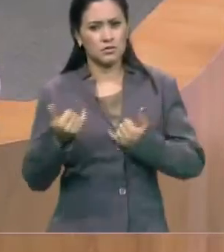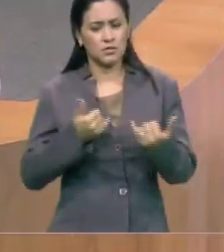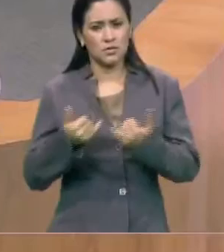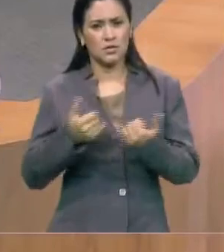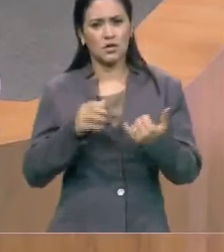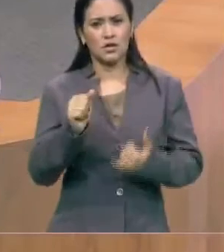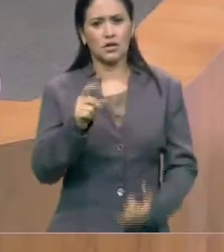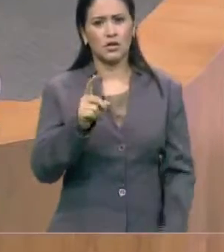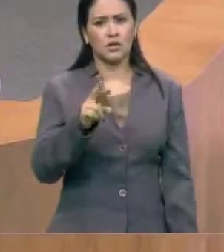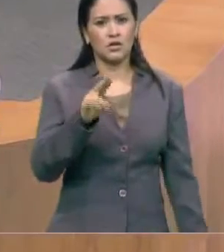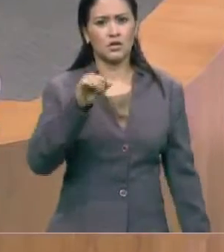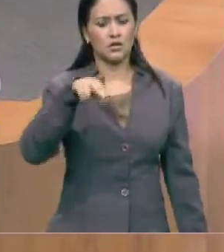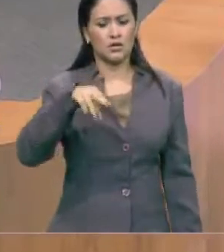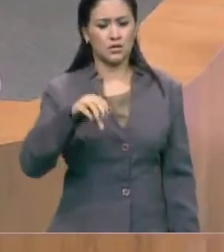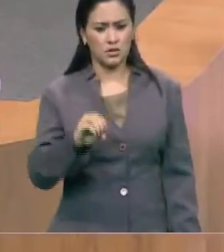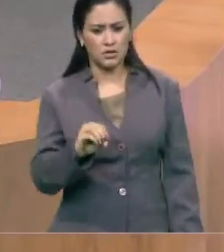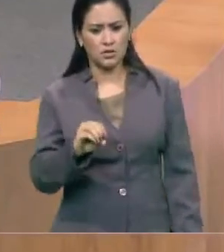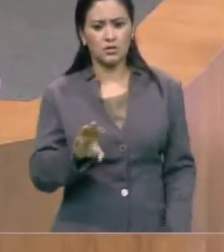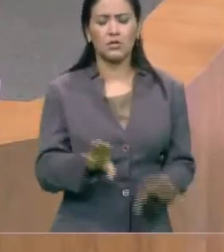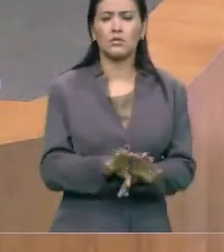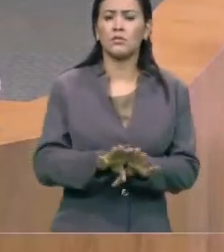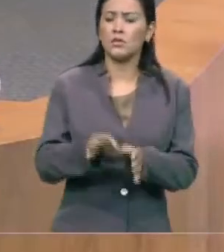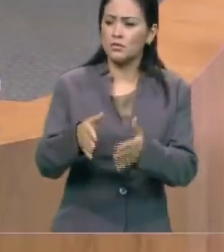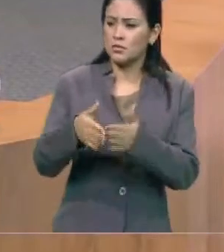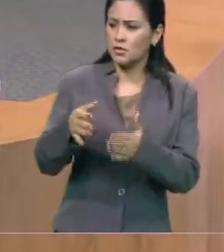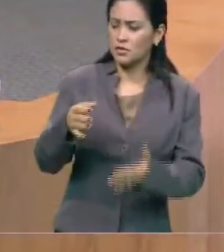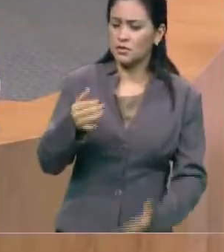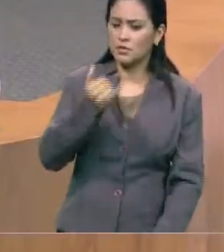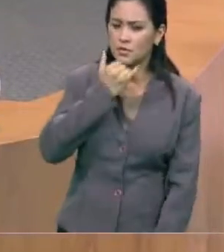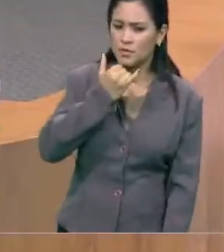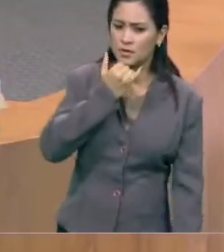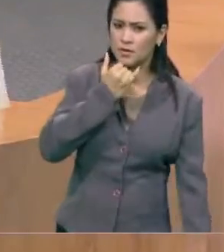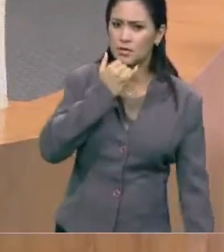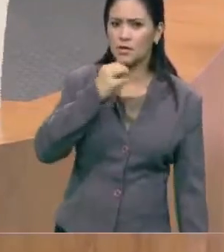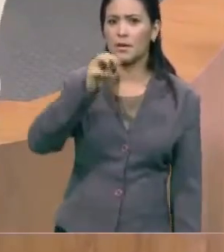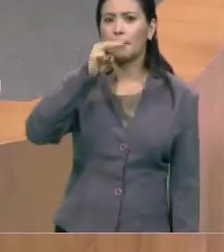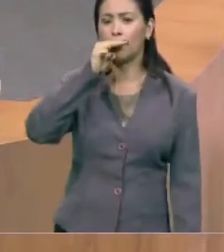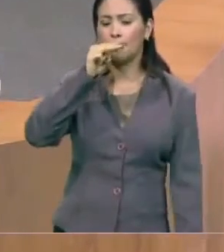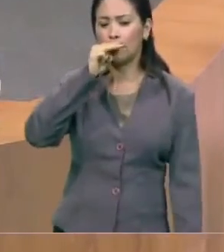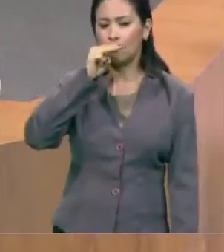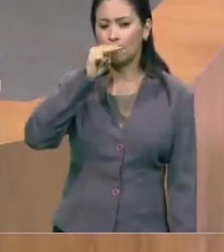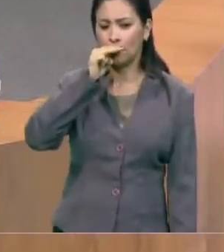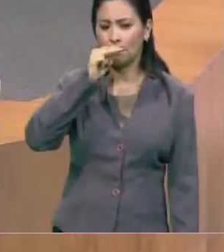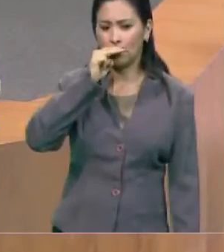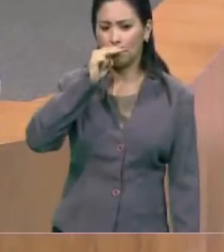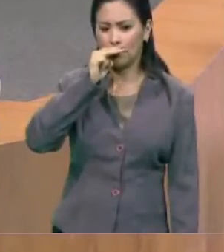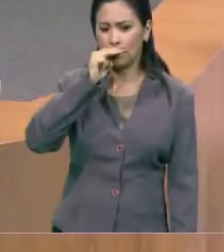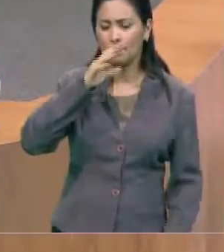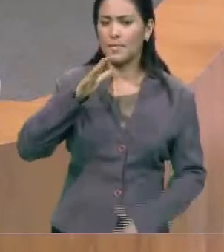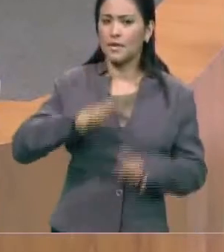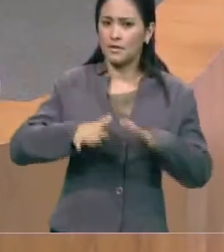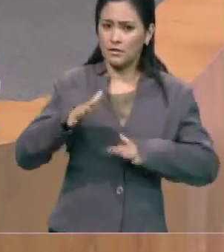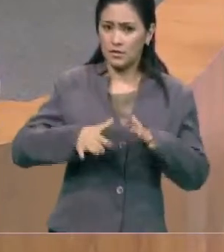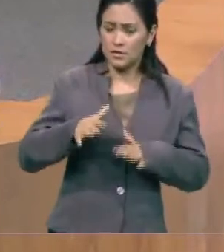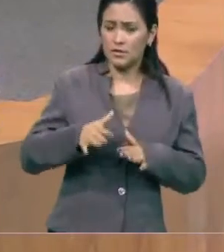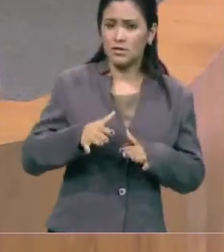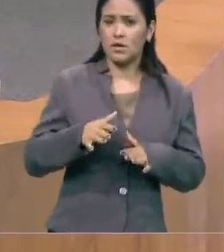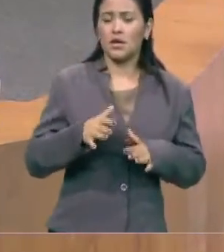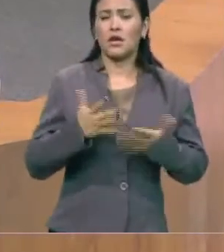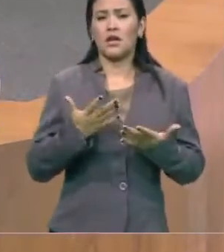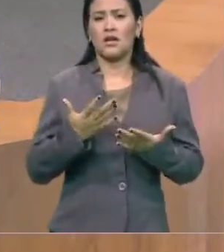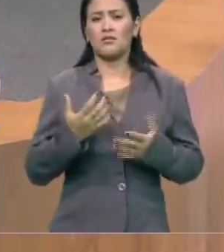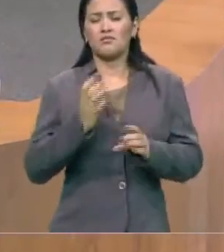pedir desculpas ao deputado Humberto Coutinho, talvez tenha sido uma falha minha de comunicação, eu não volto atrás de minha palavra.